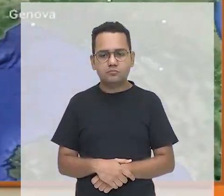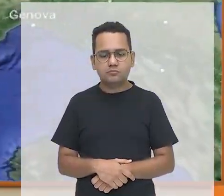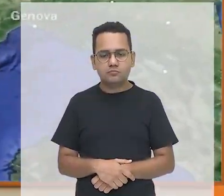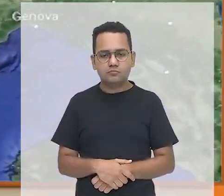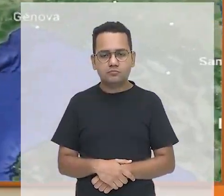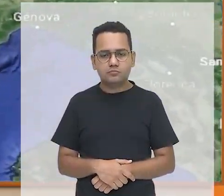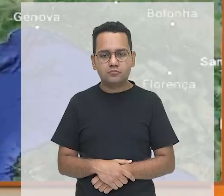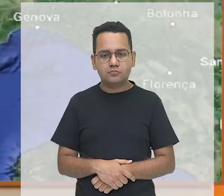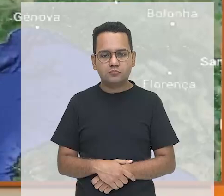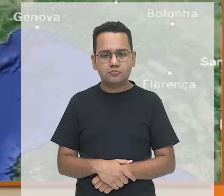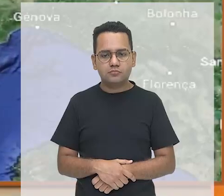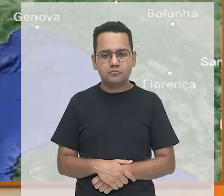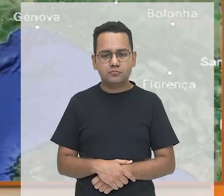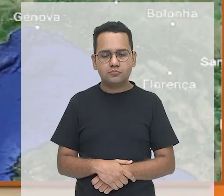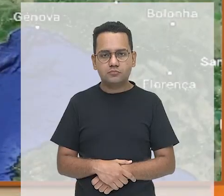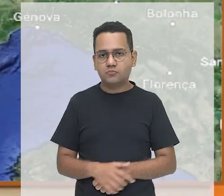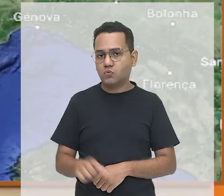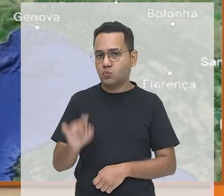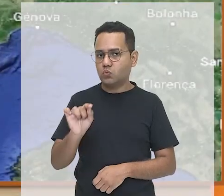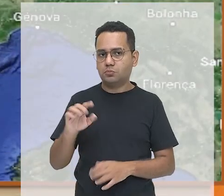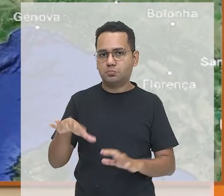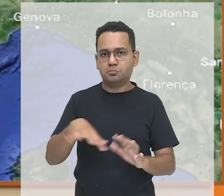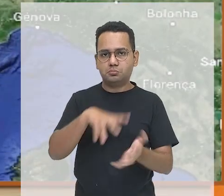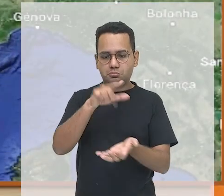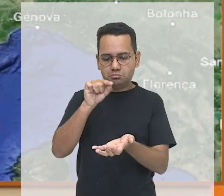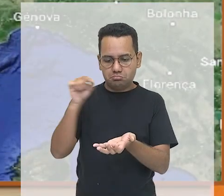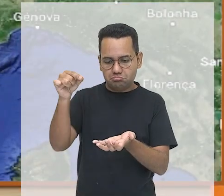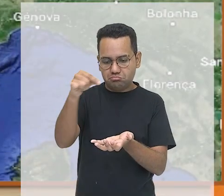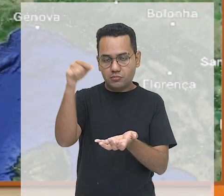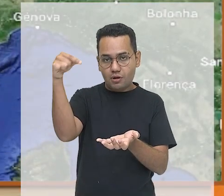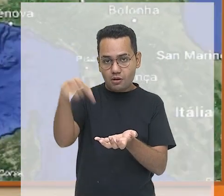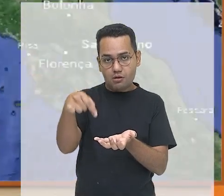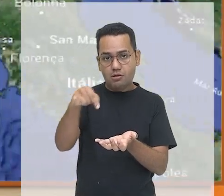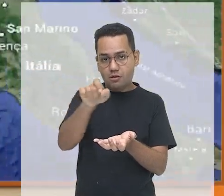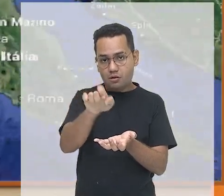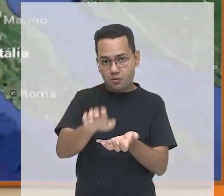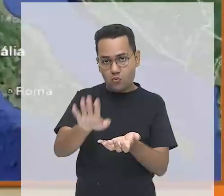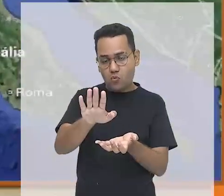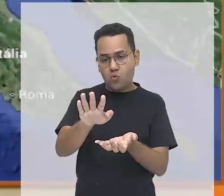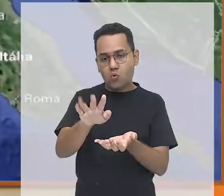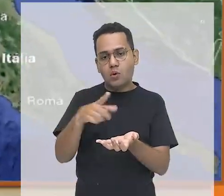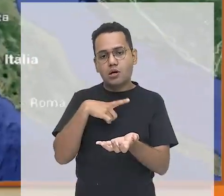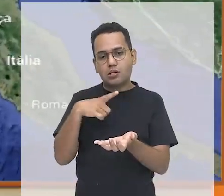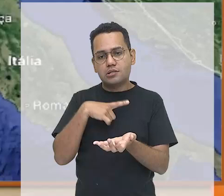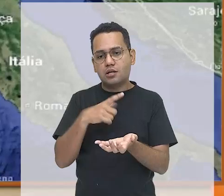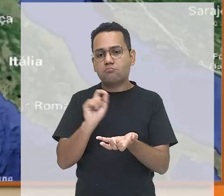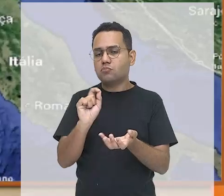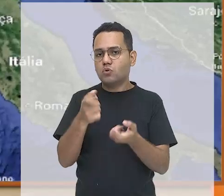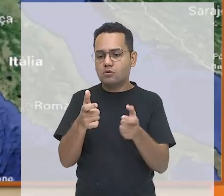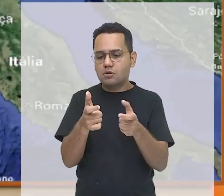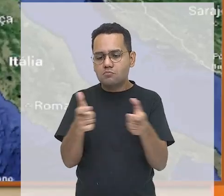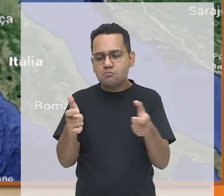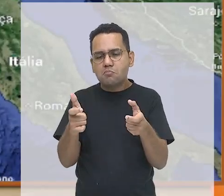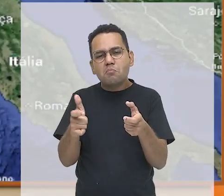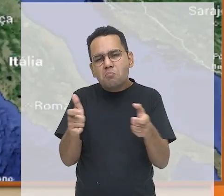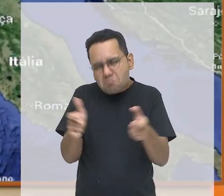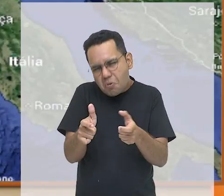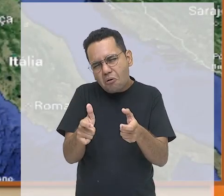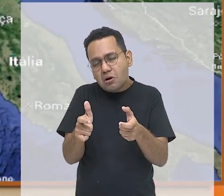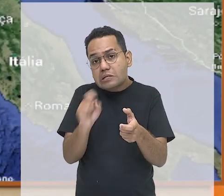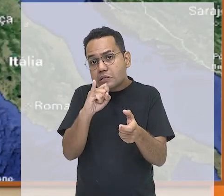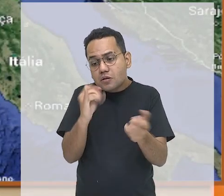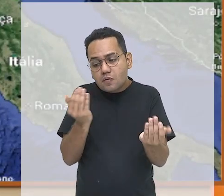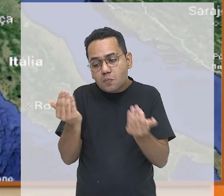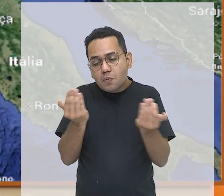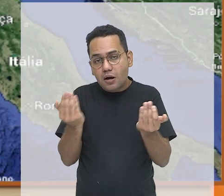ser um continente em quantidade aí que a gente observa, em extensão territorial menor, se a gente comparar com o Brasil. Então,